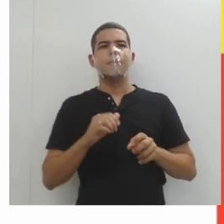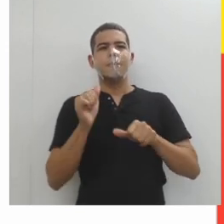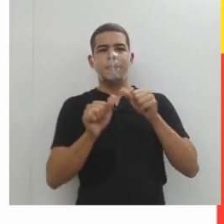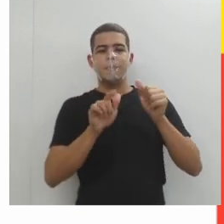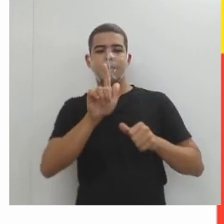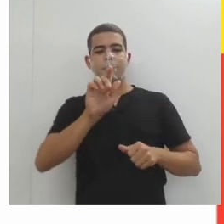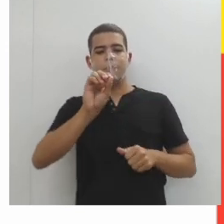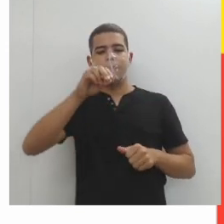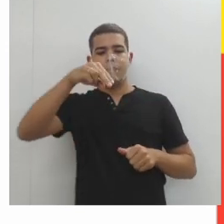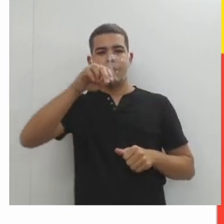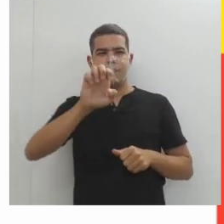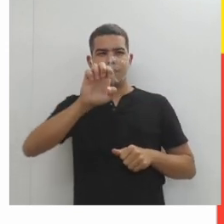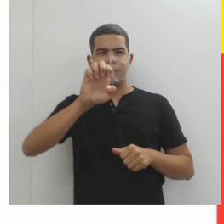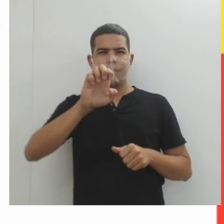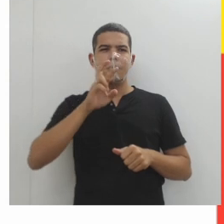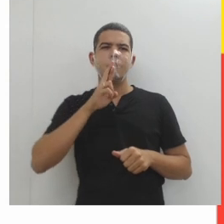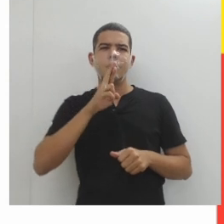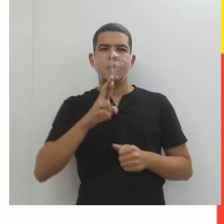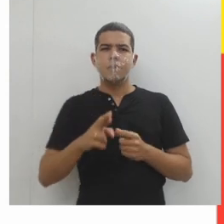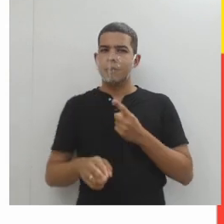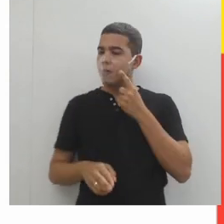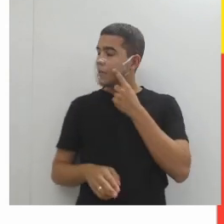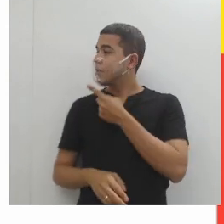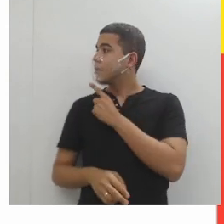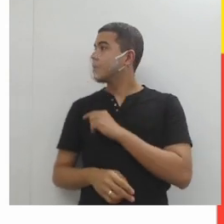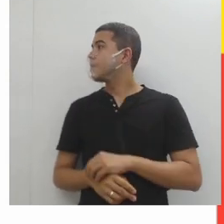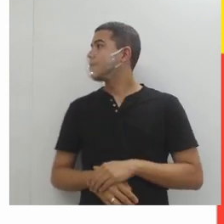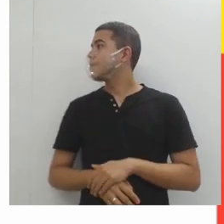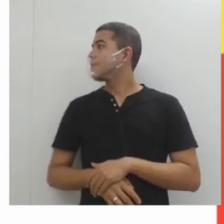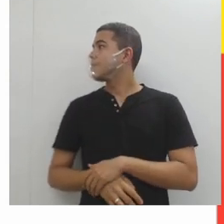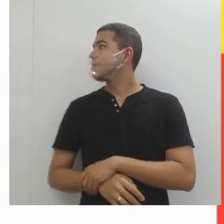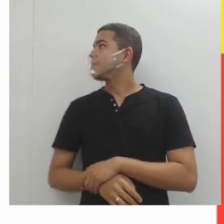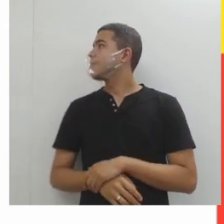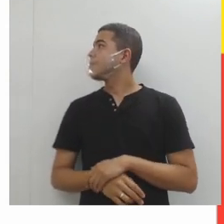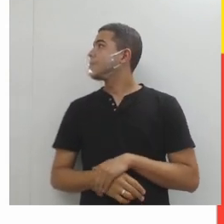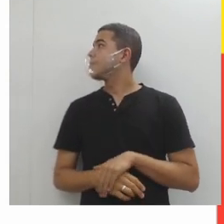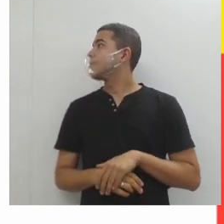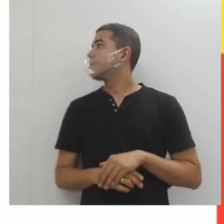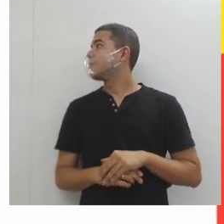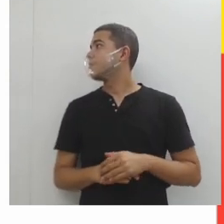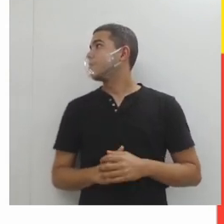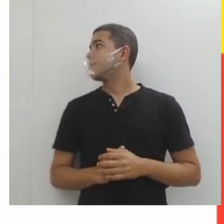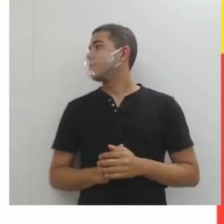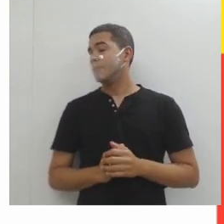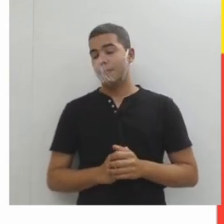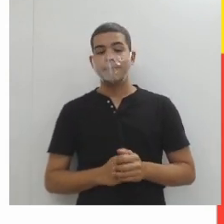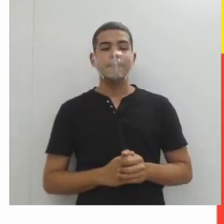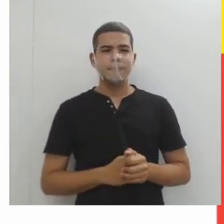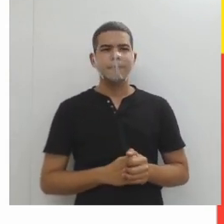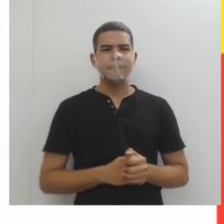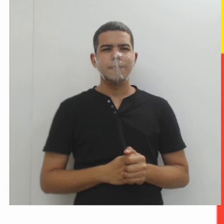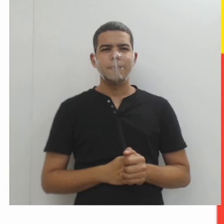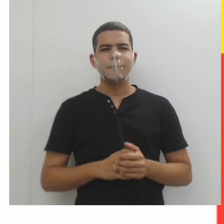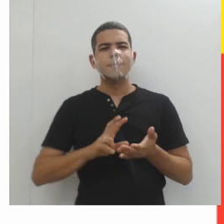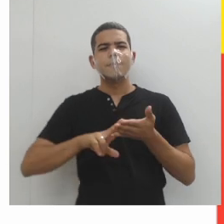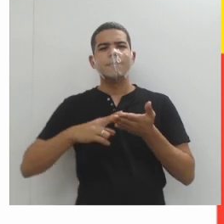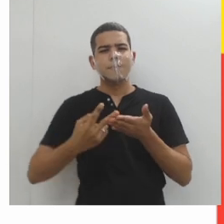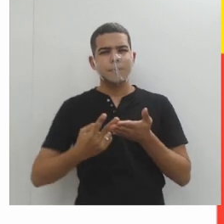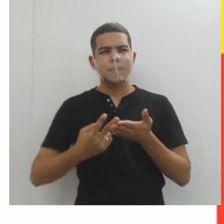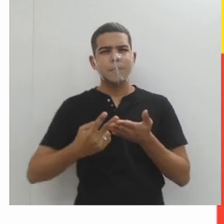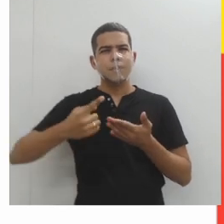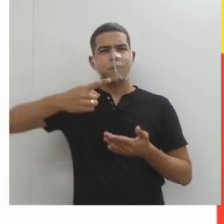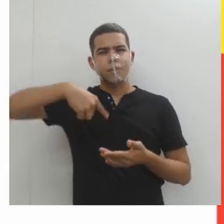tua resposta. We have gone to London many times. We have gone to London many times. Nós já fomos para